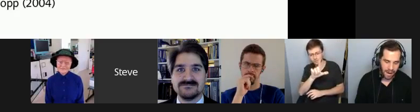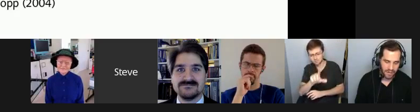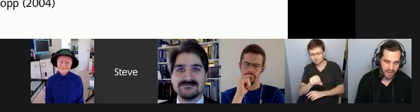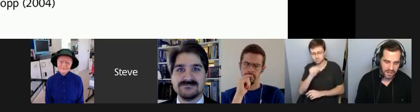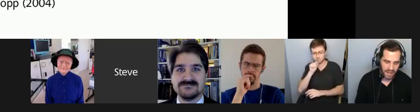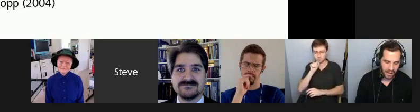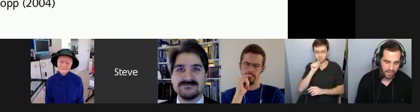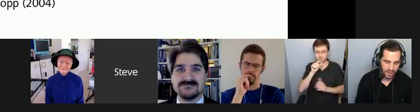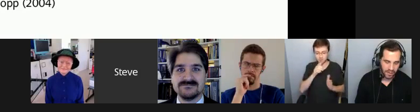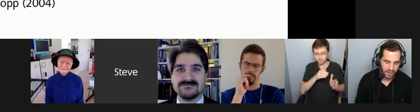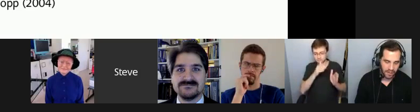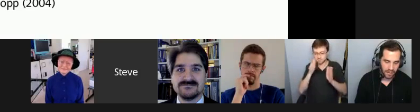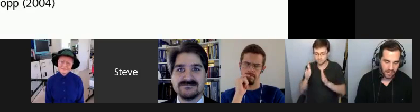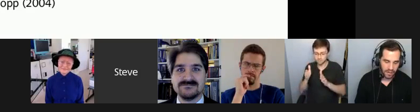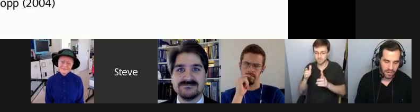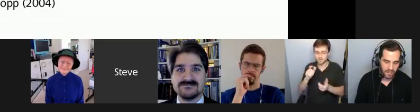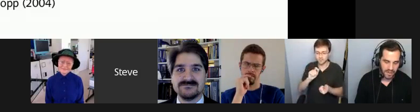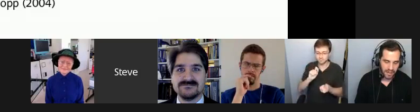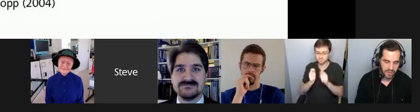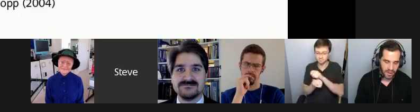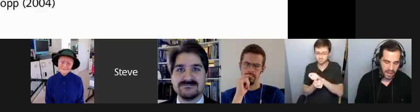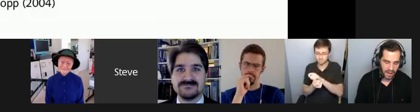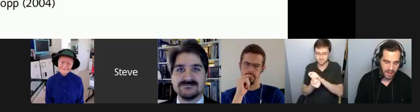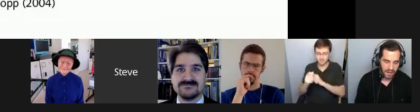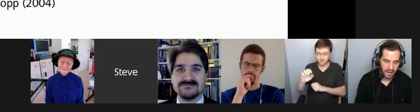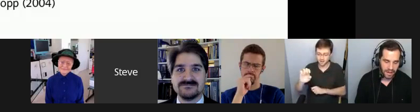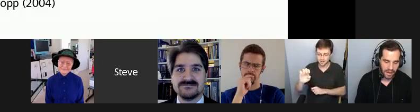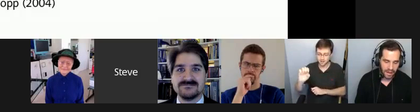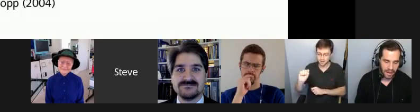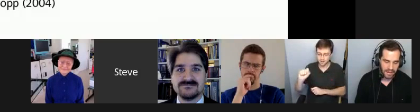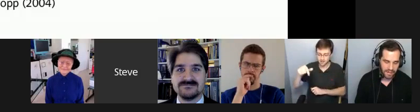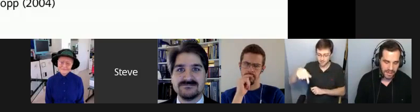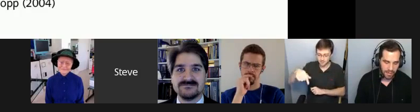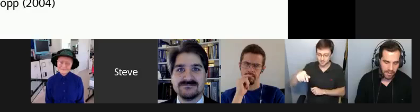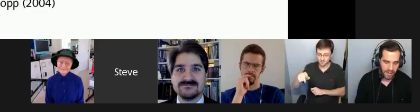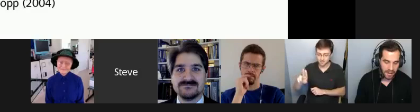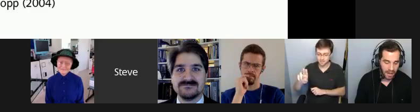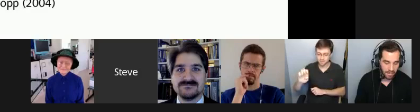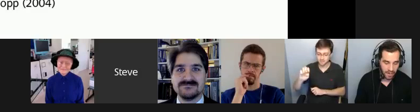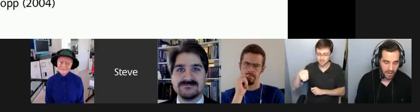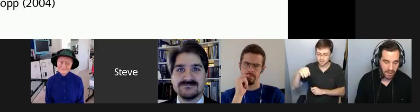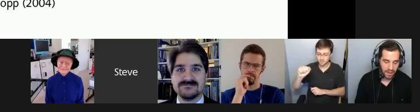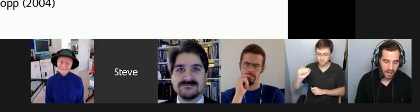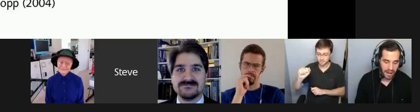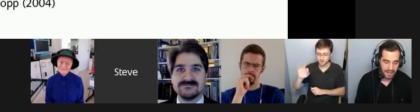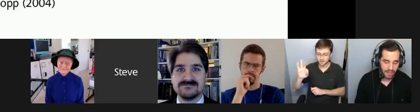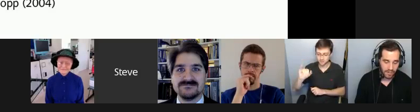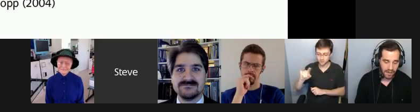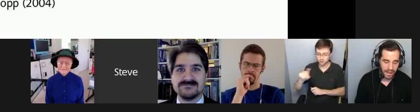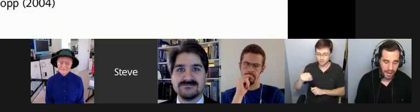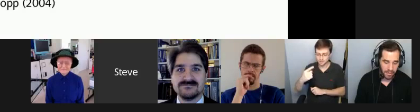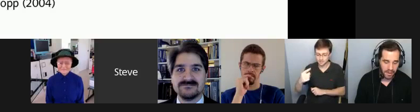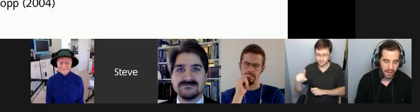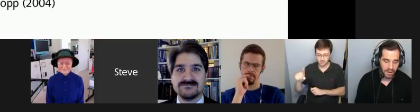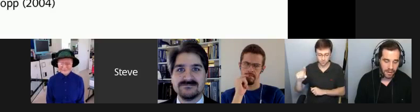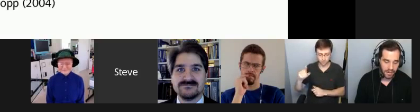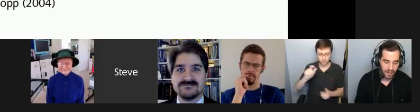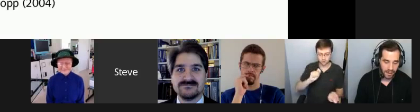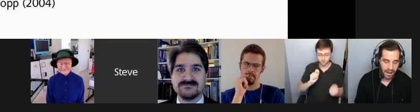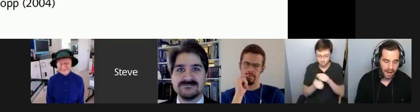na imagem dessa árvore. Então nós vamos selecionar, essa vai ser a primeira etapa. A segunda